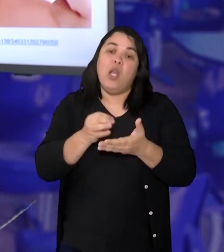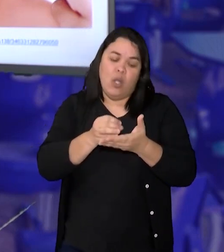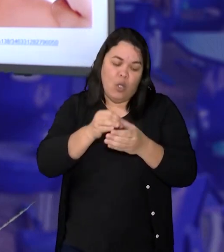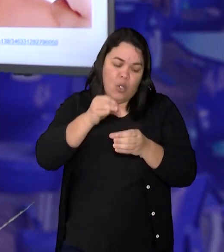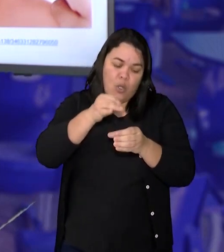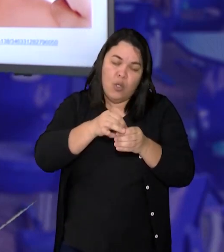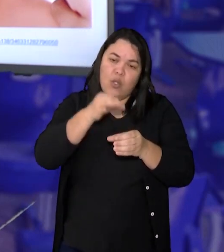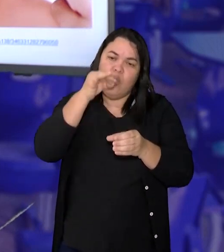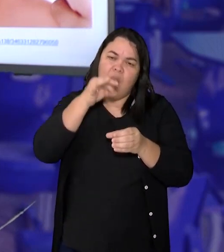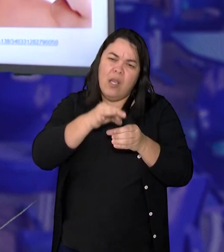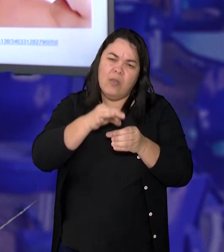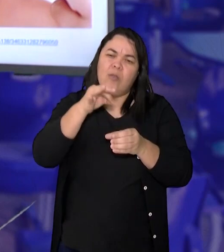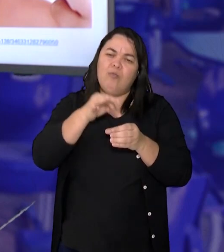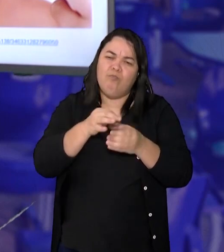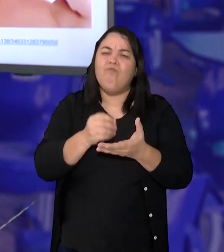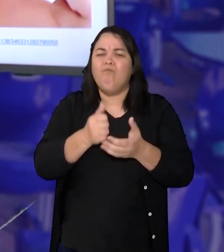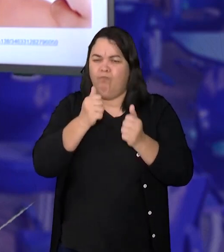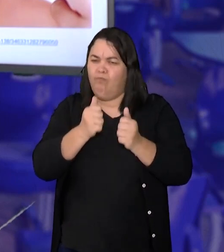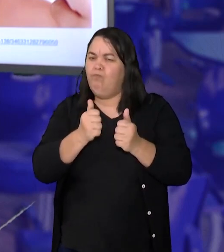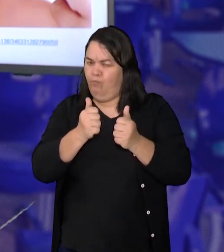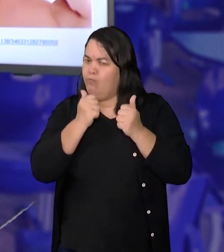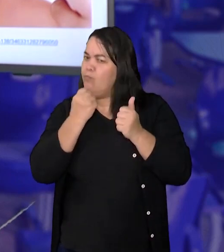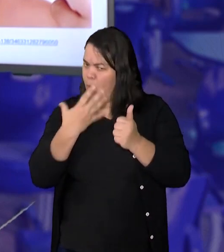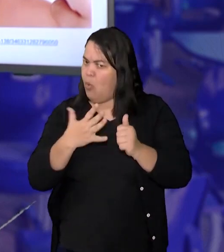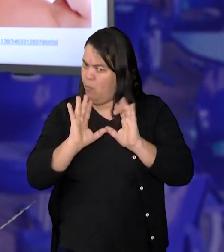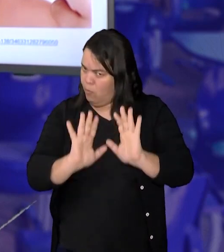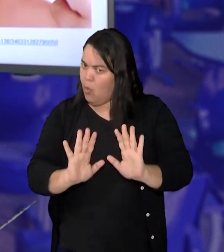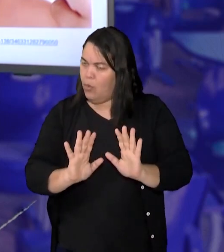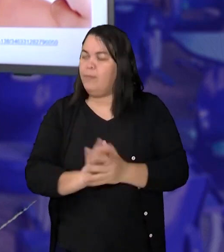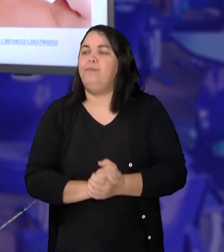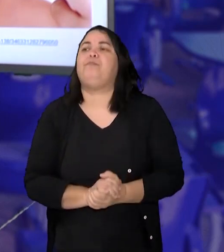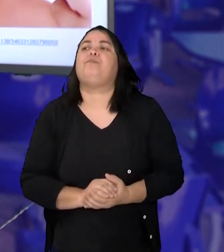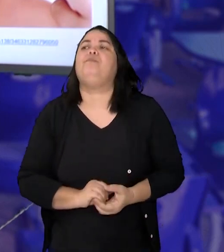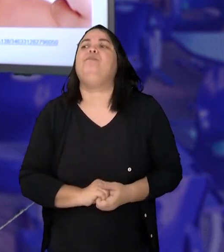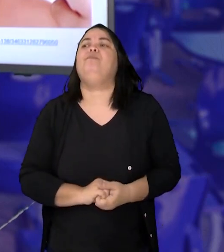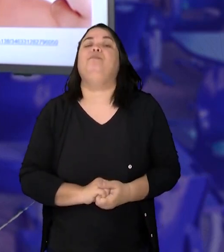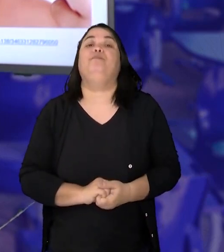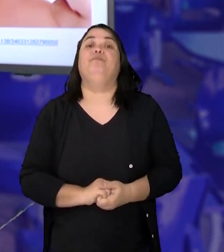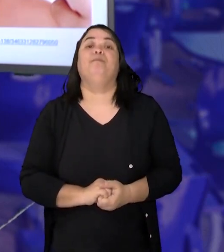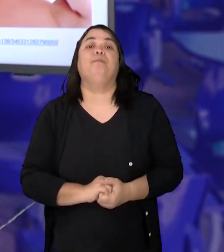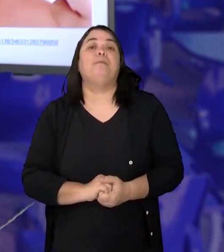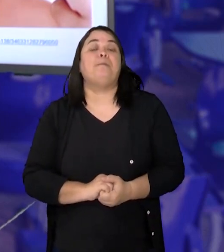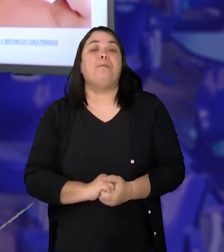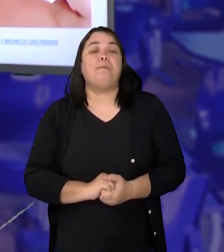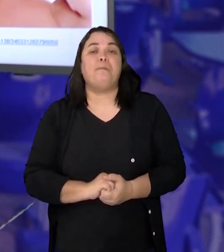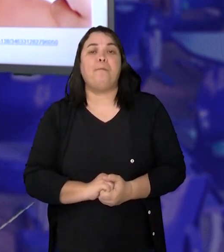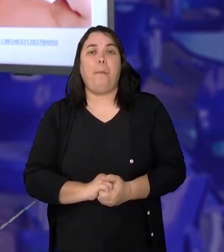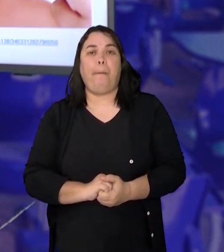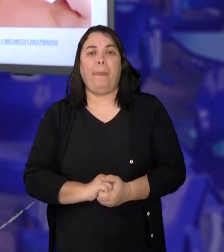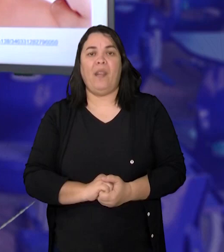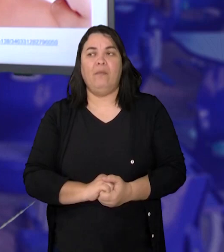lá com a mamãe, com o papai, que a gente consegue tomar sem problema nenhum, tá bom? Vamos lá continuar.